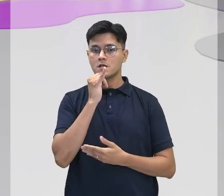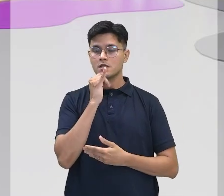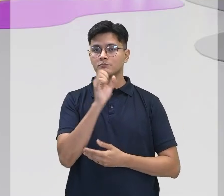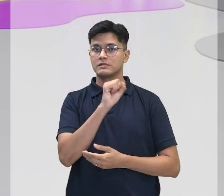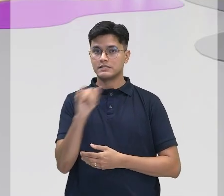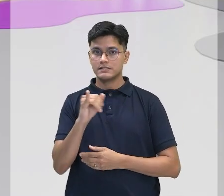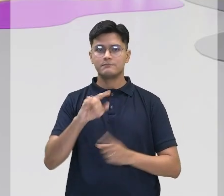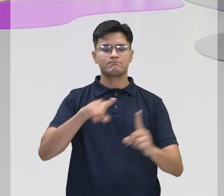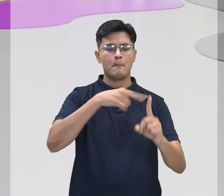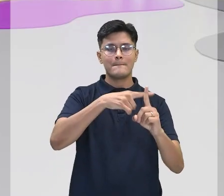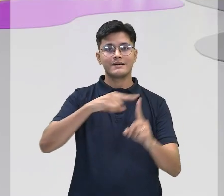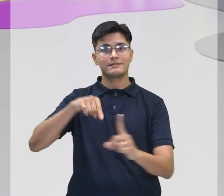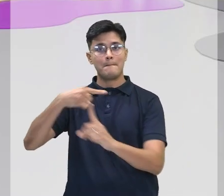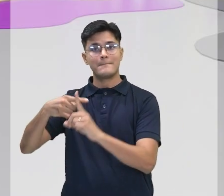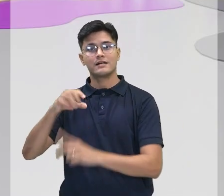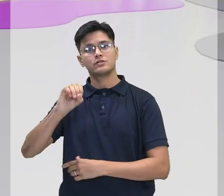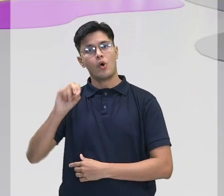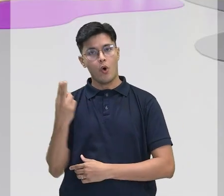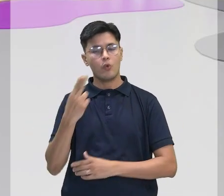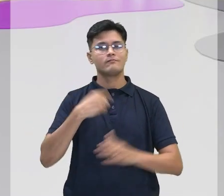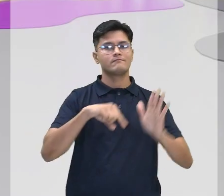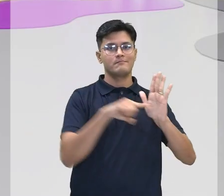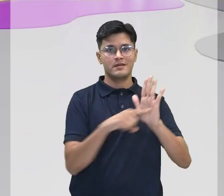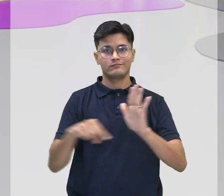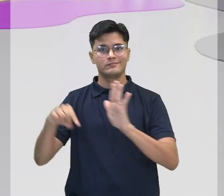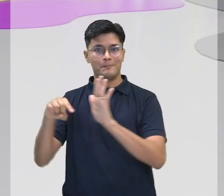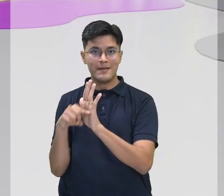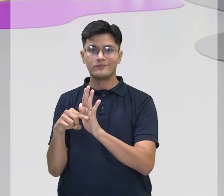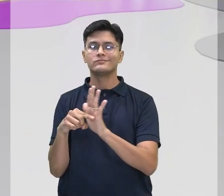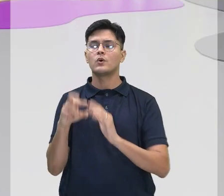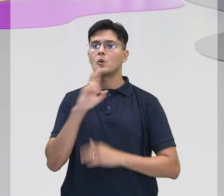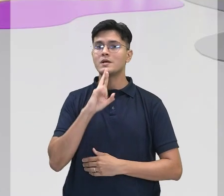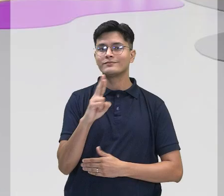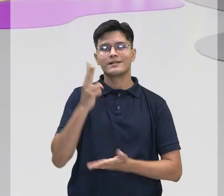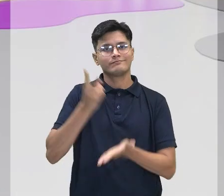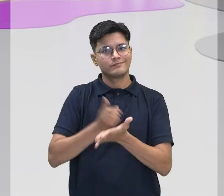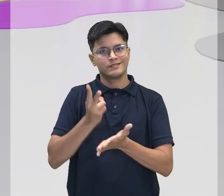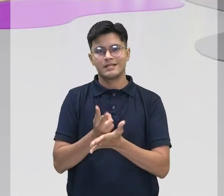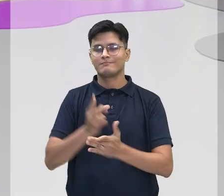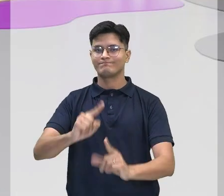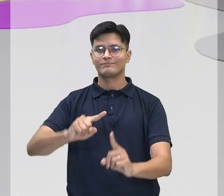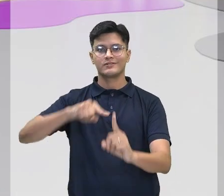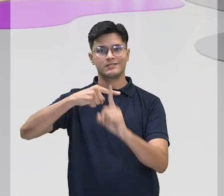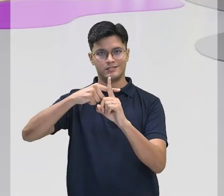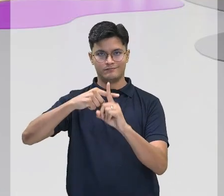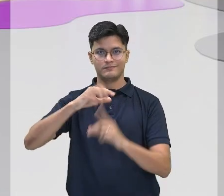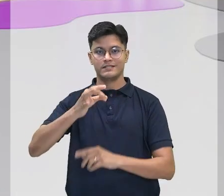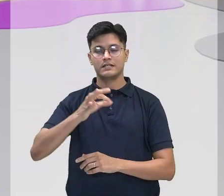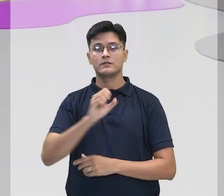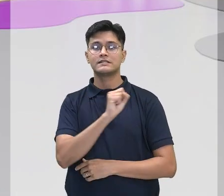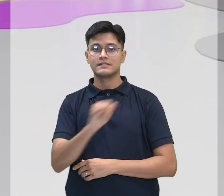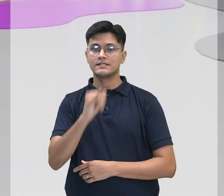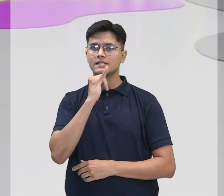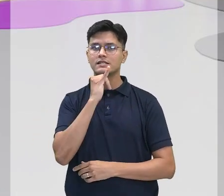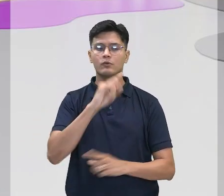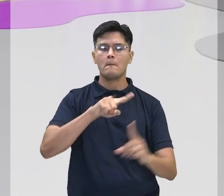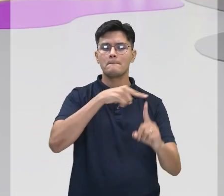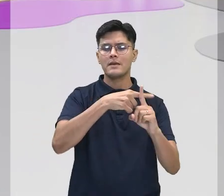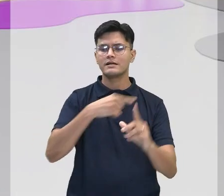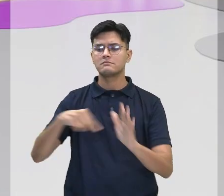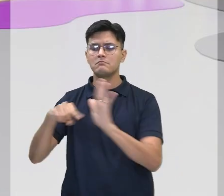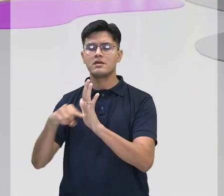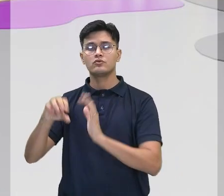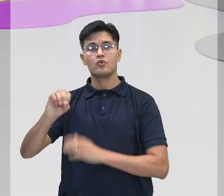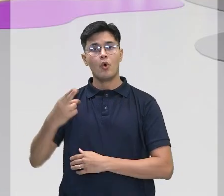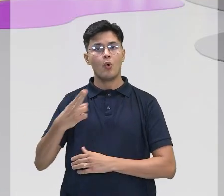resultado sempre será positivo. E os sinais diferentes, o que acontece, professor? O resultado é negativo.